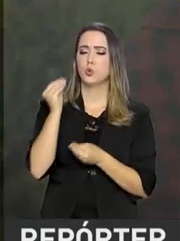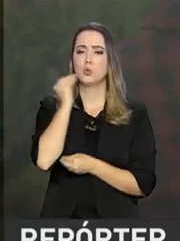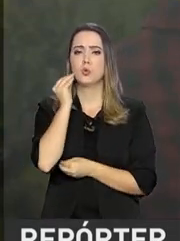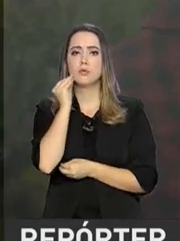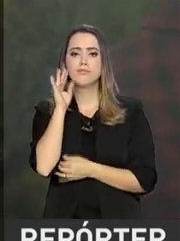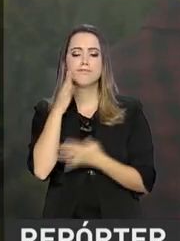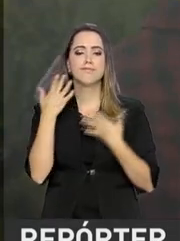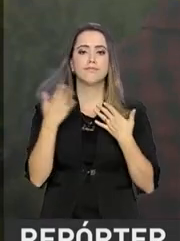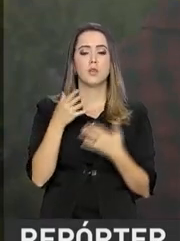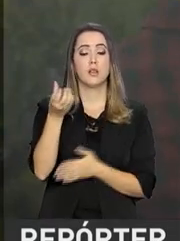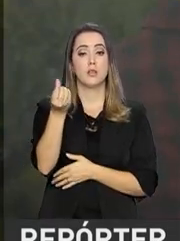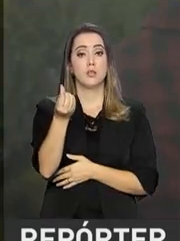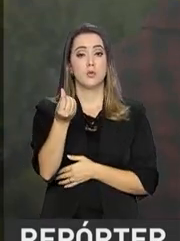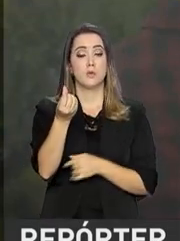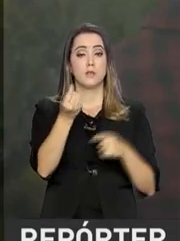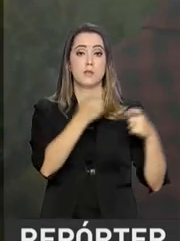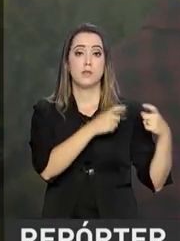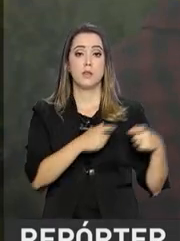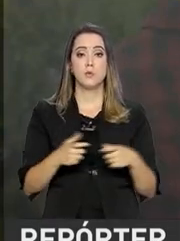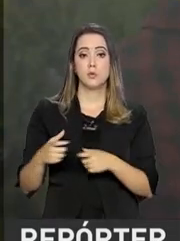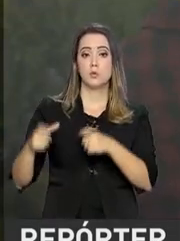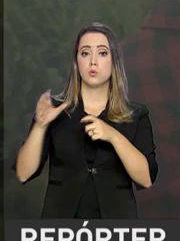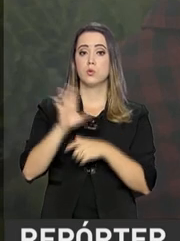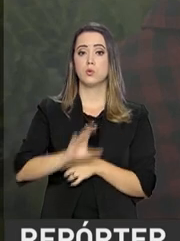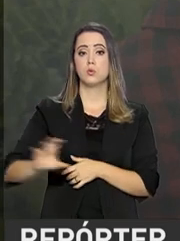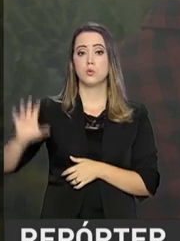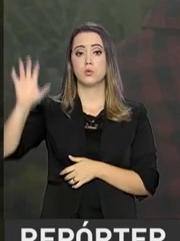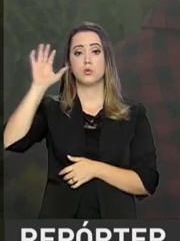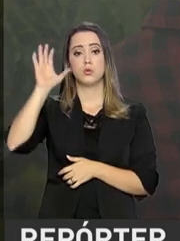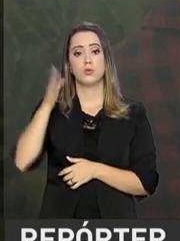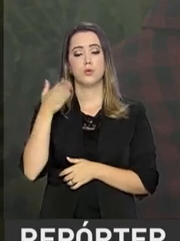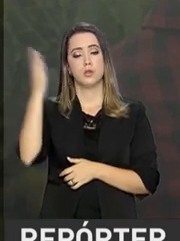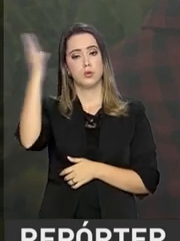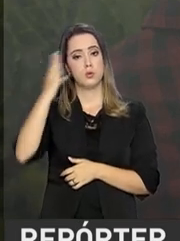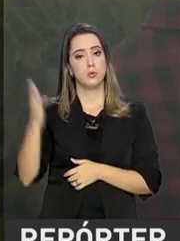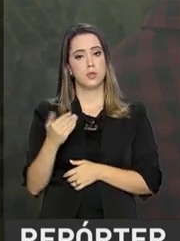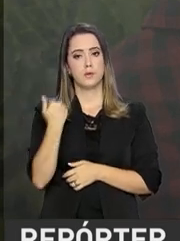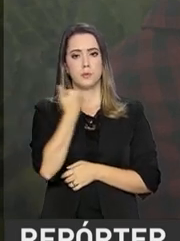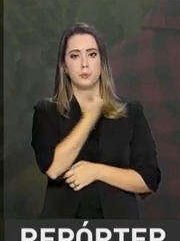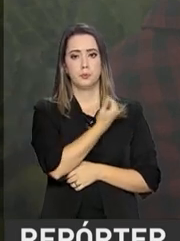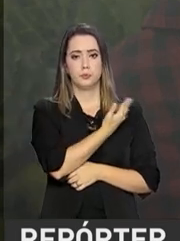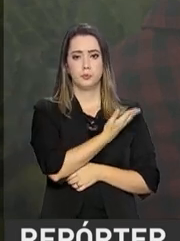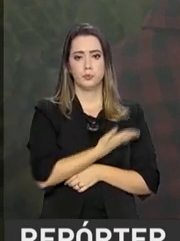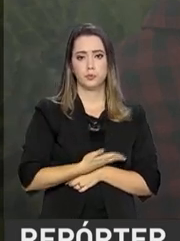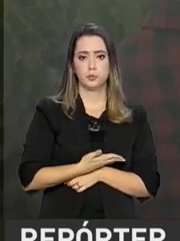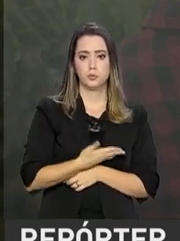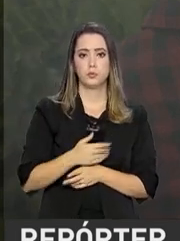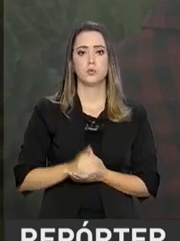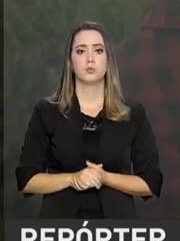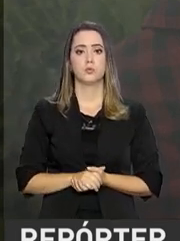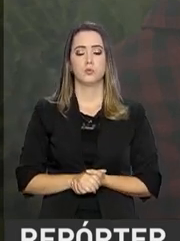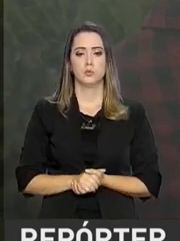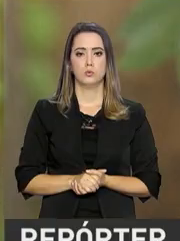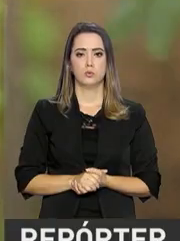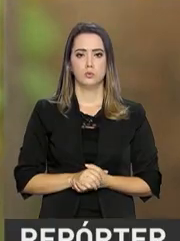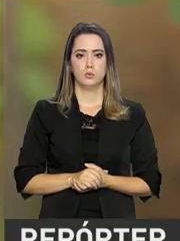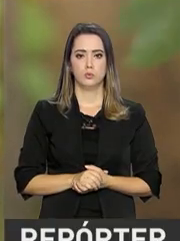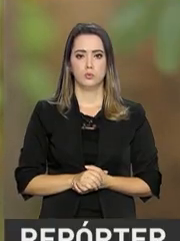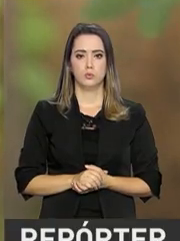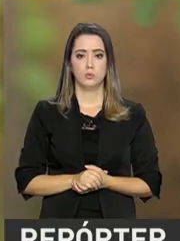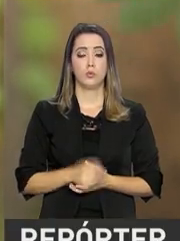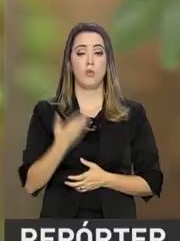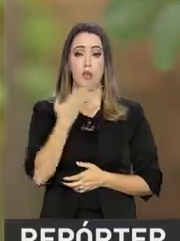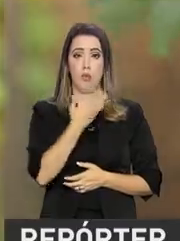nos seis biomas brasileiros tampa mata atlântica cerrado pantanal amazônia e caatinga